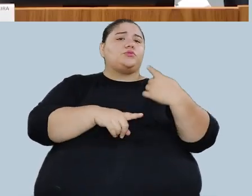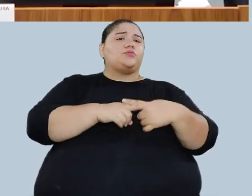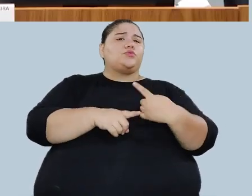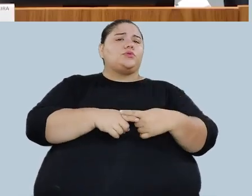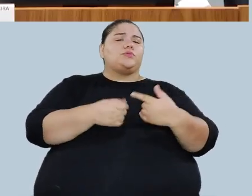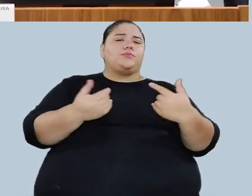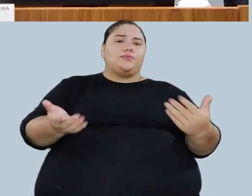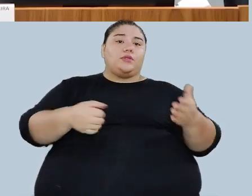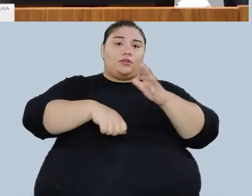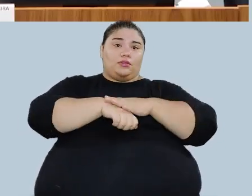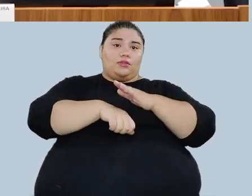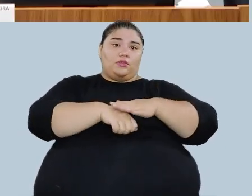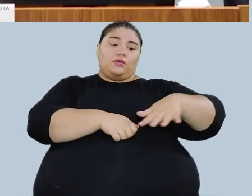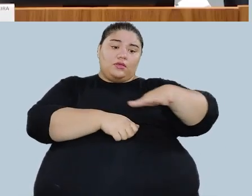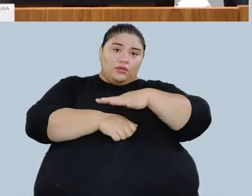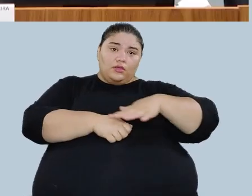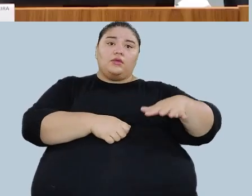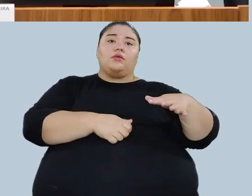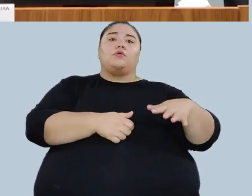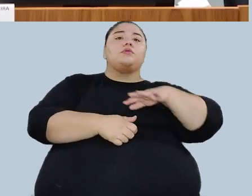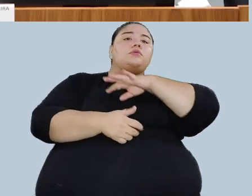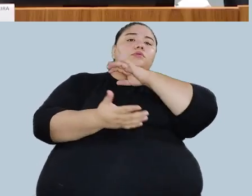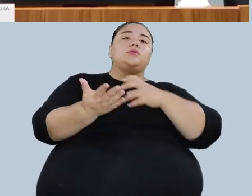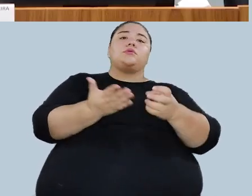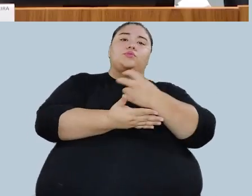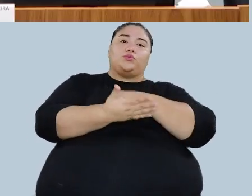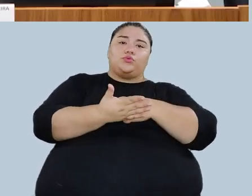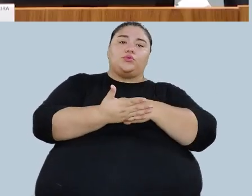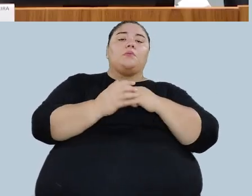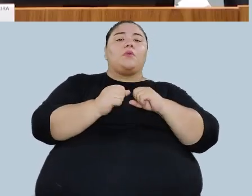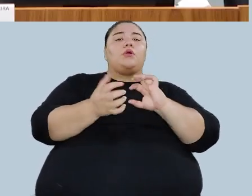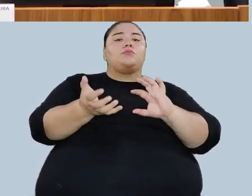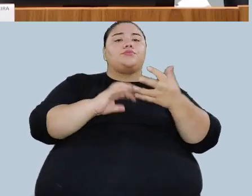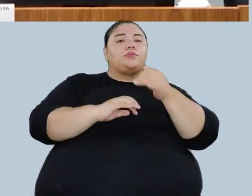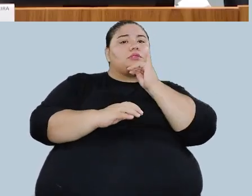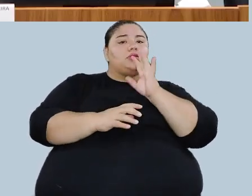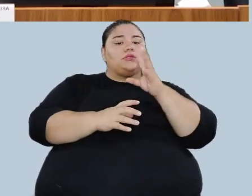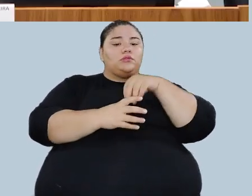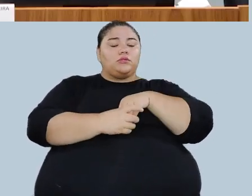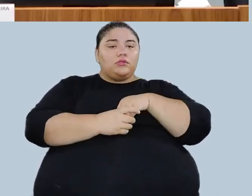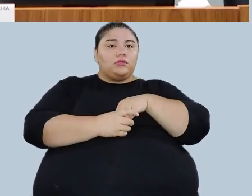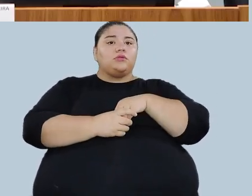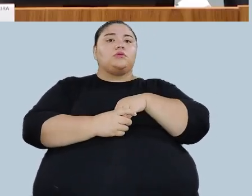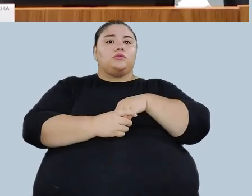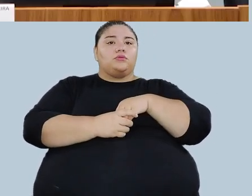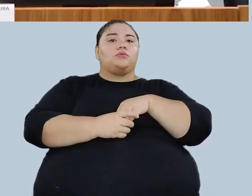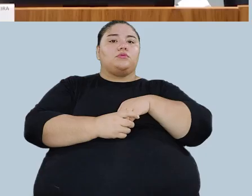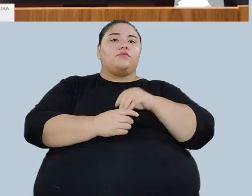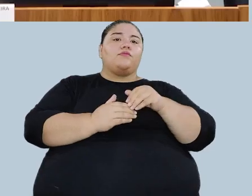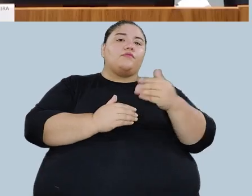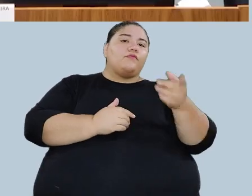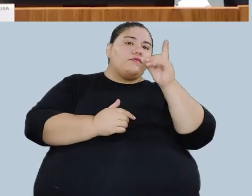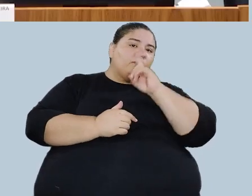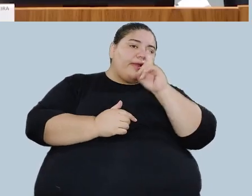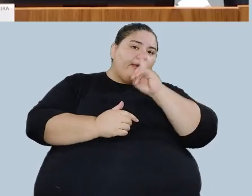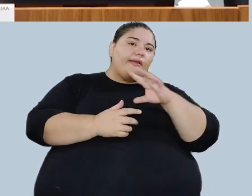Porque justamente naquilo em que o tributo pode causar externalidades, pode causar falhas